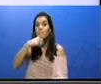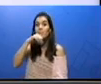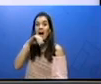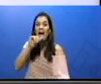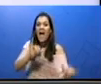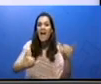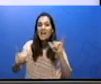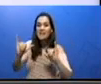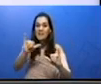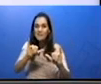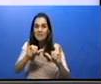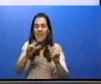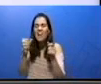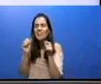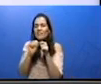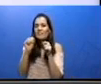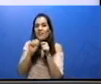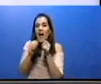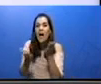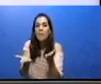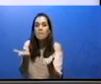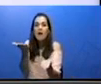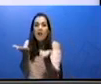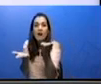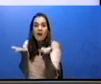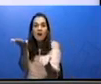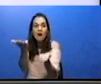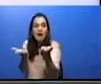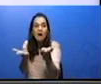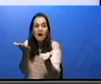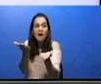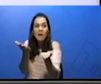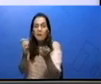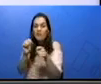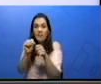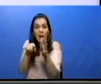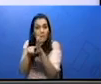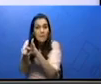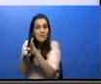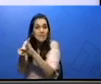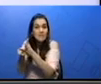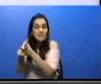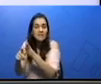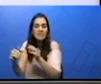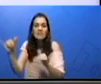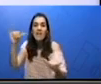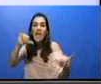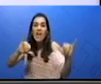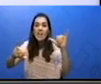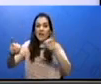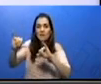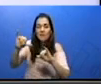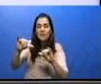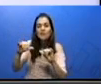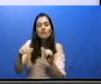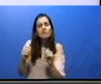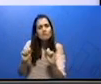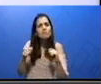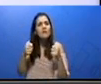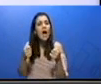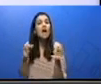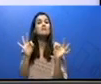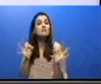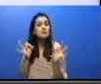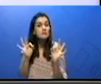ele introduziu o uso da balança nas pesquisas químicas, que é um procedimento experimental que garantia a comprovação